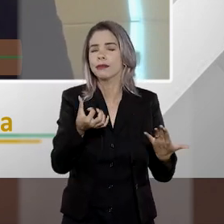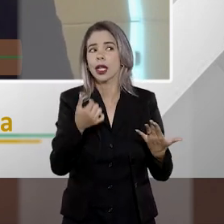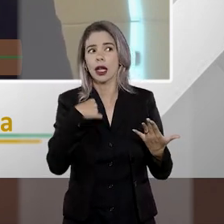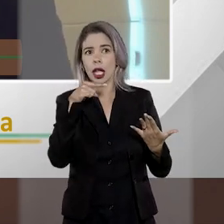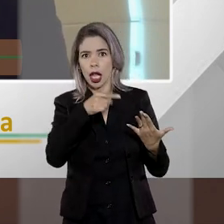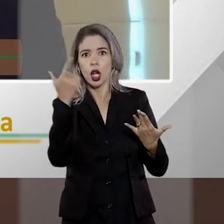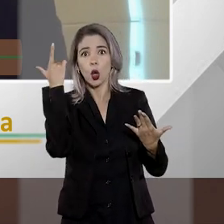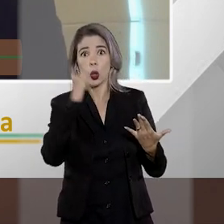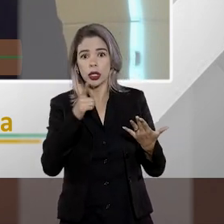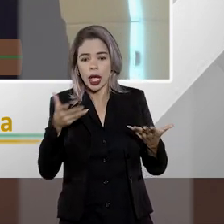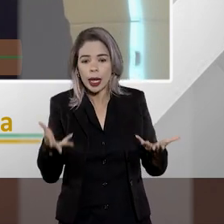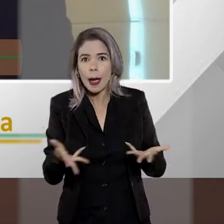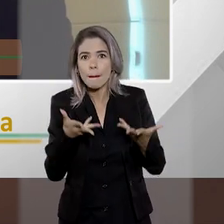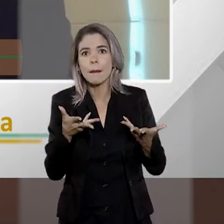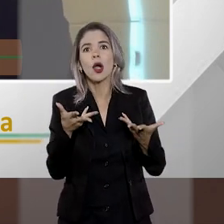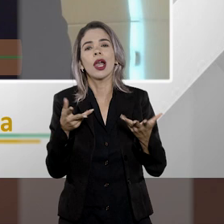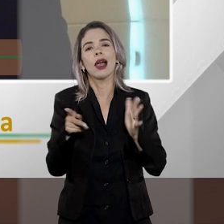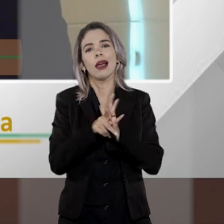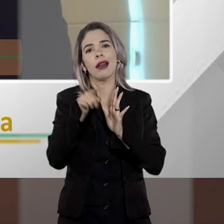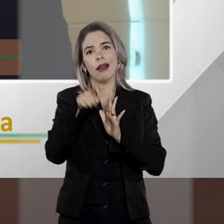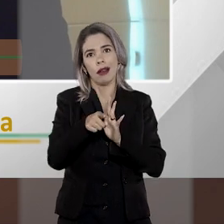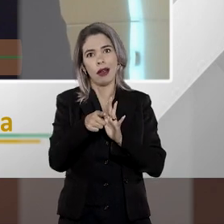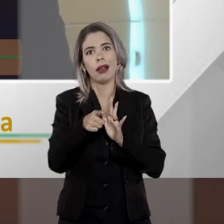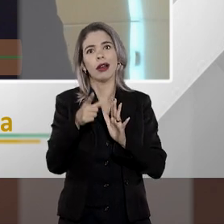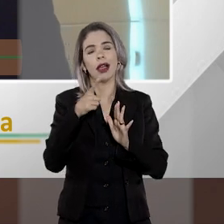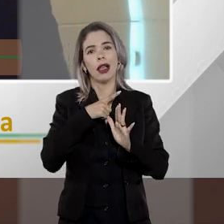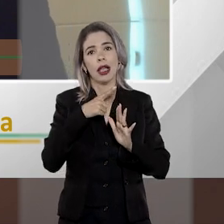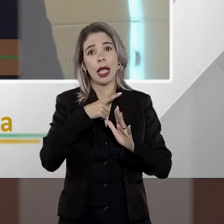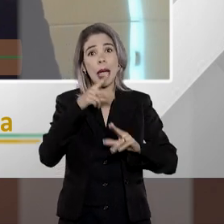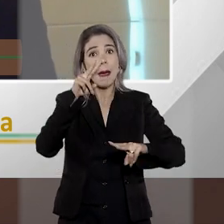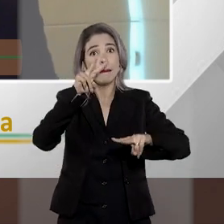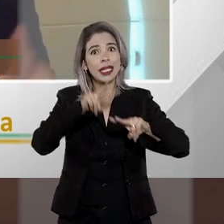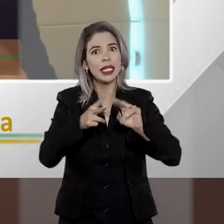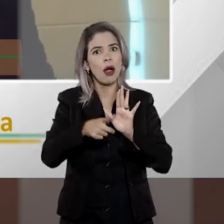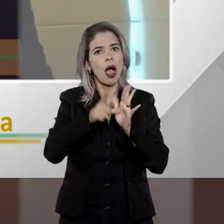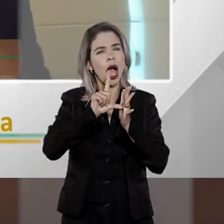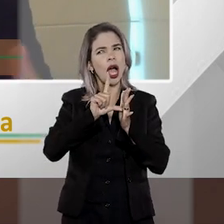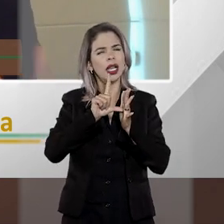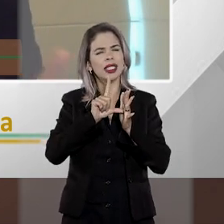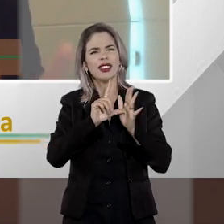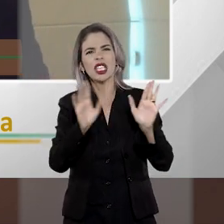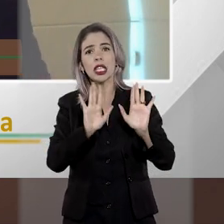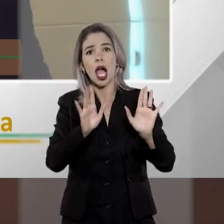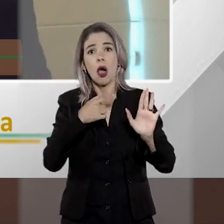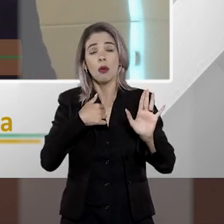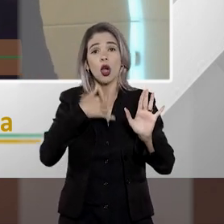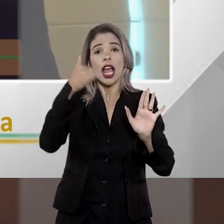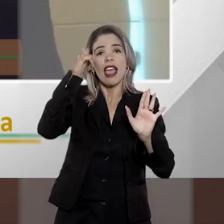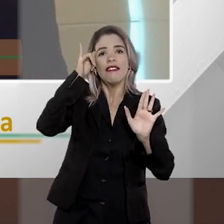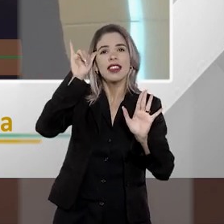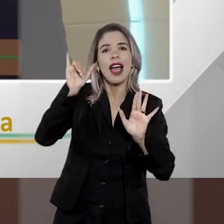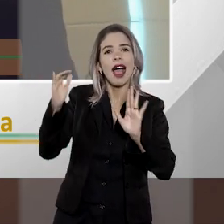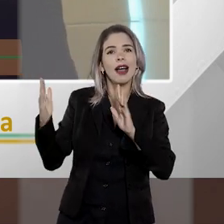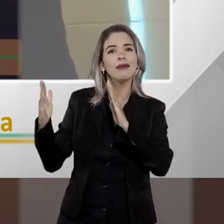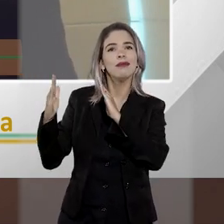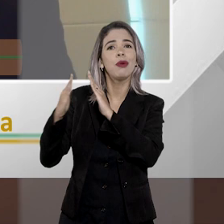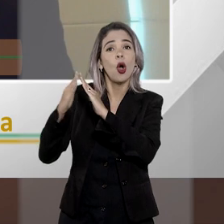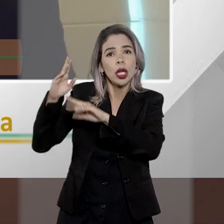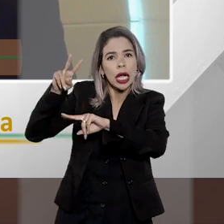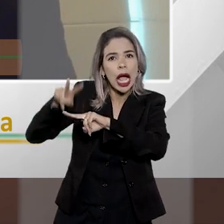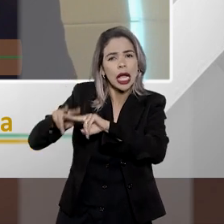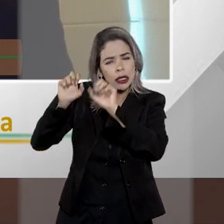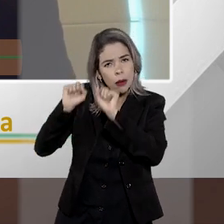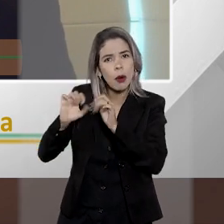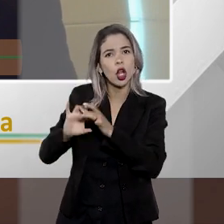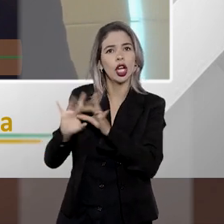ele tenha isso em seu favor, ou seja, a conversão da preventiva em restritiva, né, acaba sendo uma restrição menor do que a própria